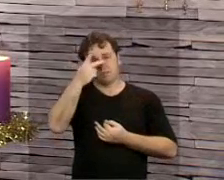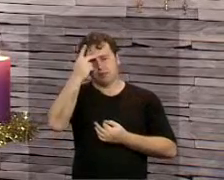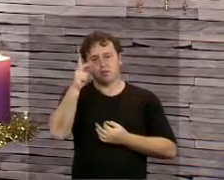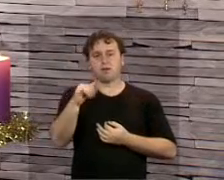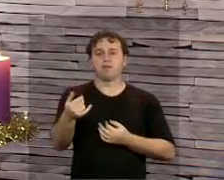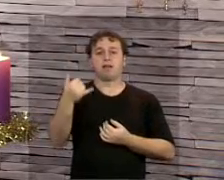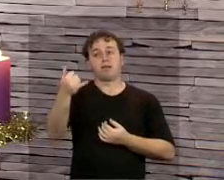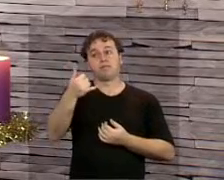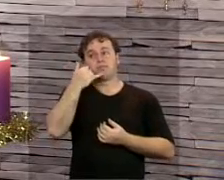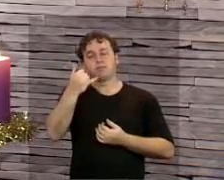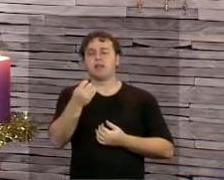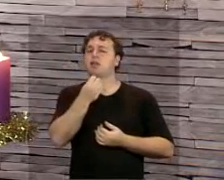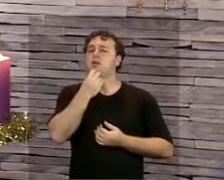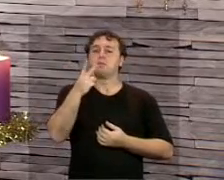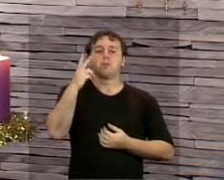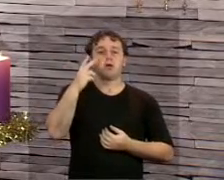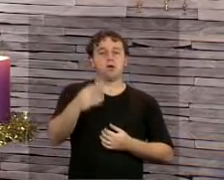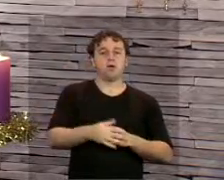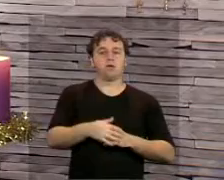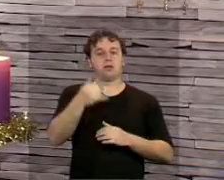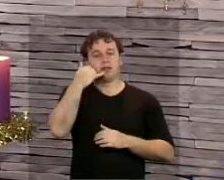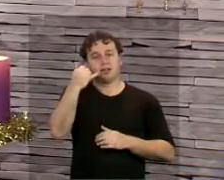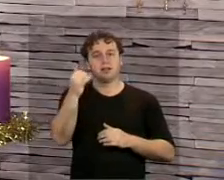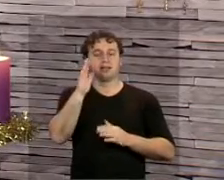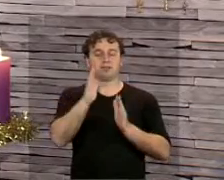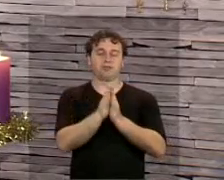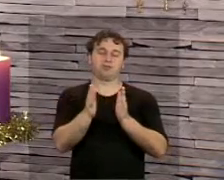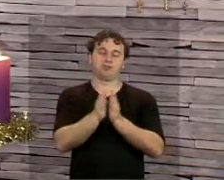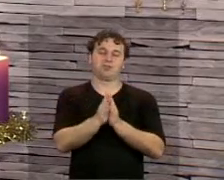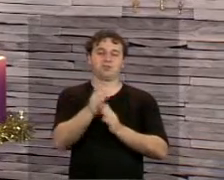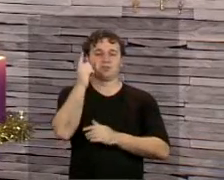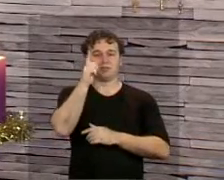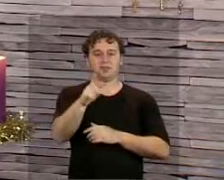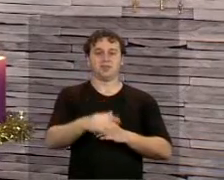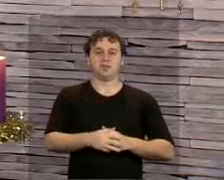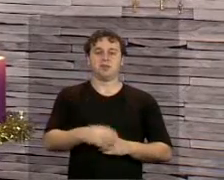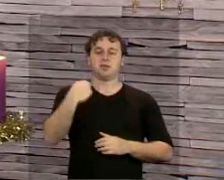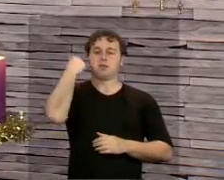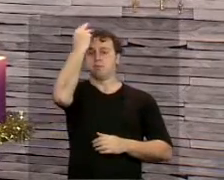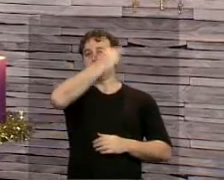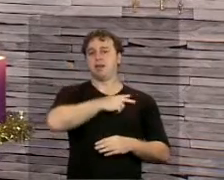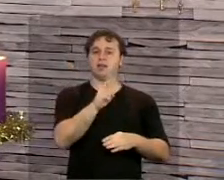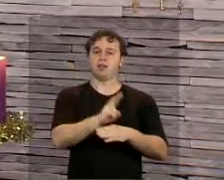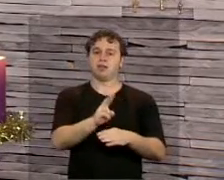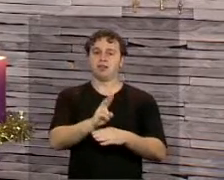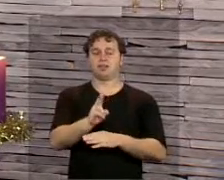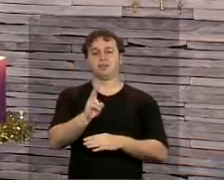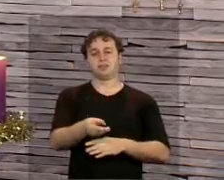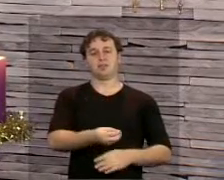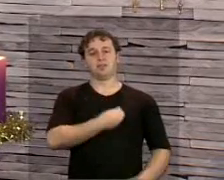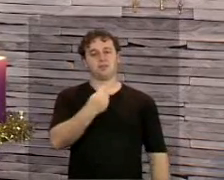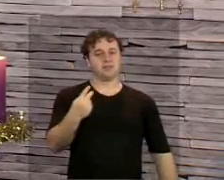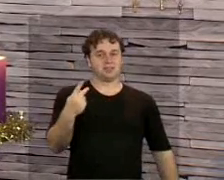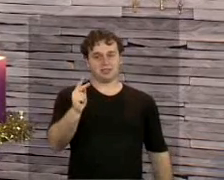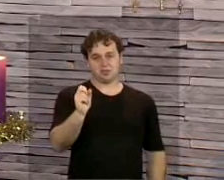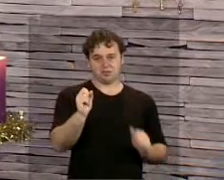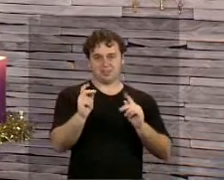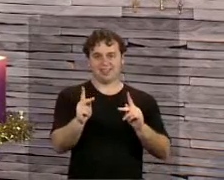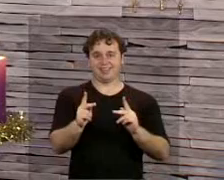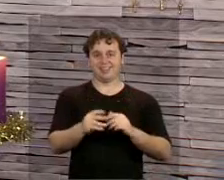que gostoso que deu tempo de você rezar ao vivo com a gente. Que Nossa Senhora lhe guarde, conserve e proteja sempre seus